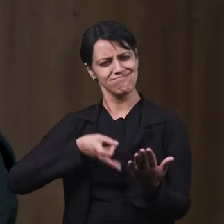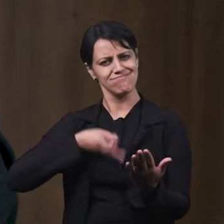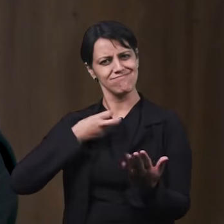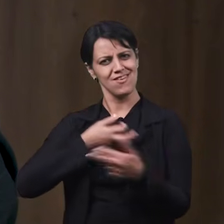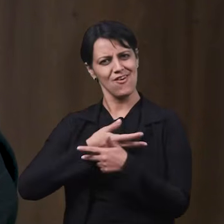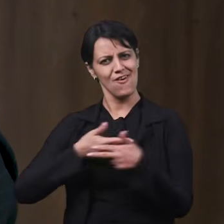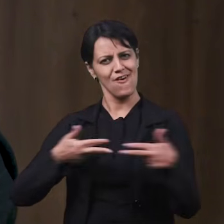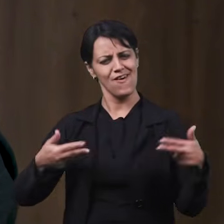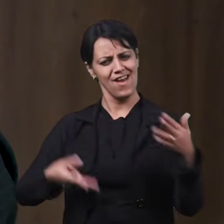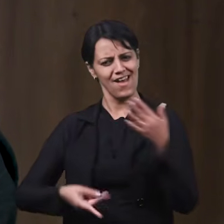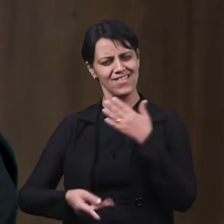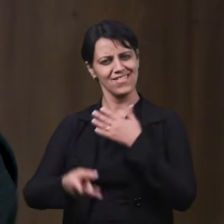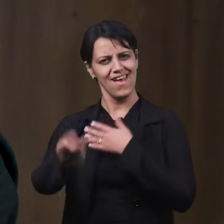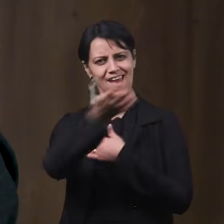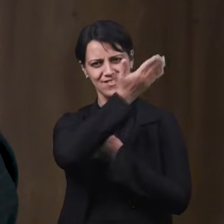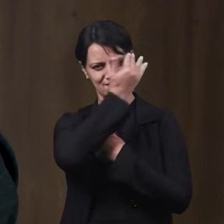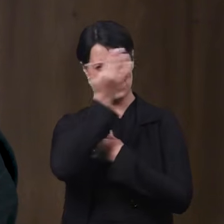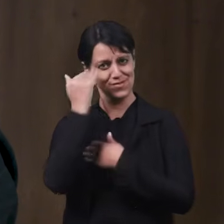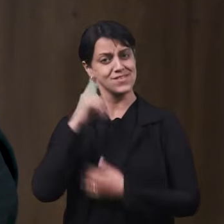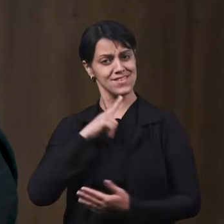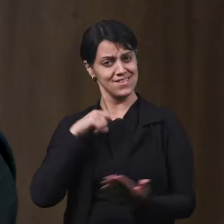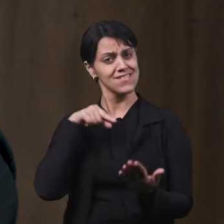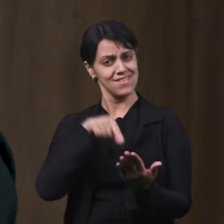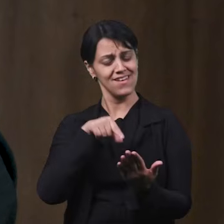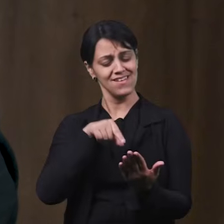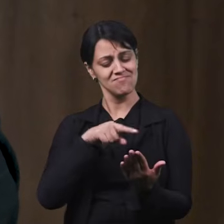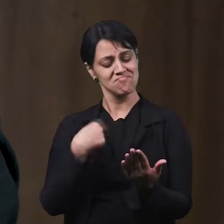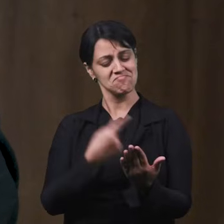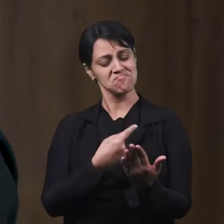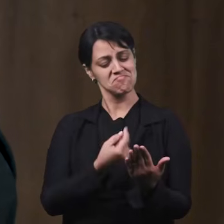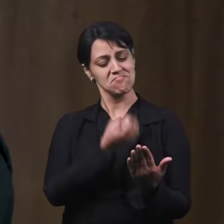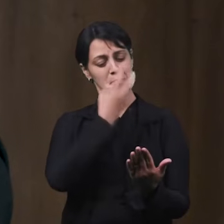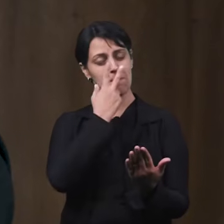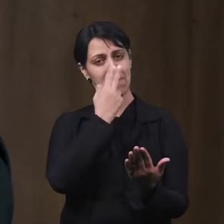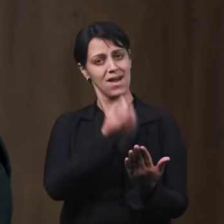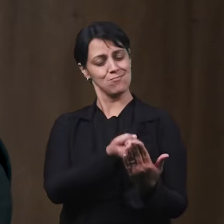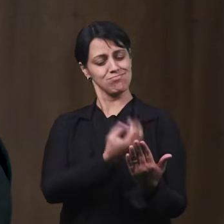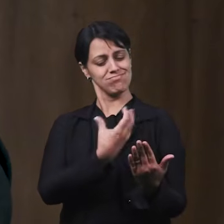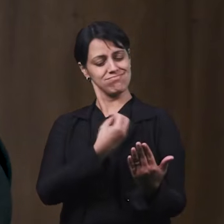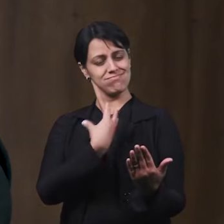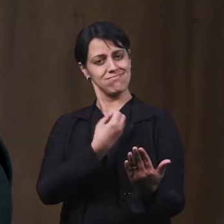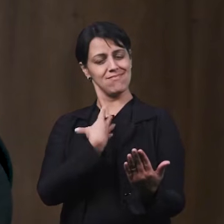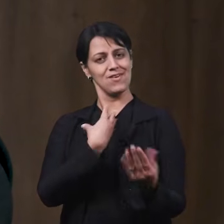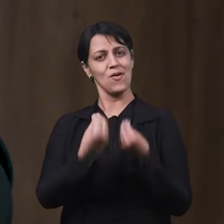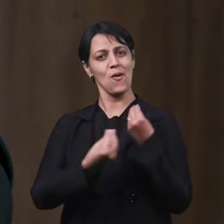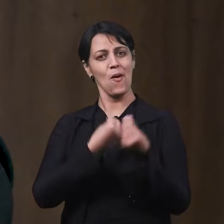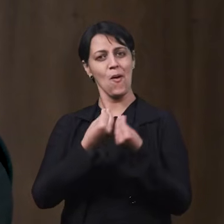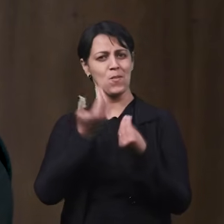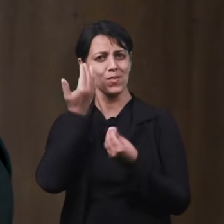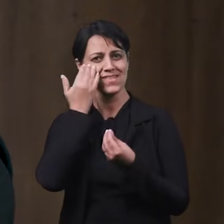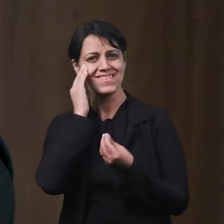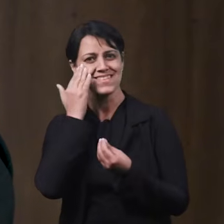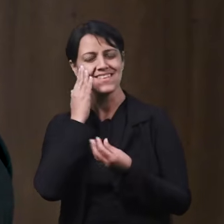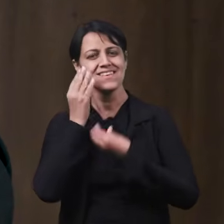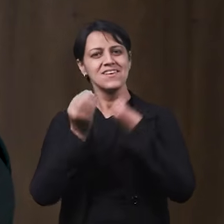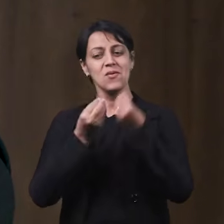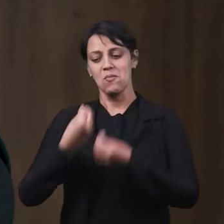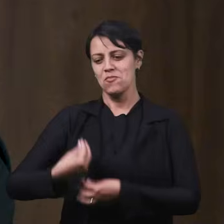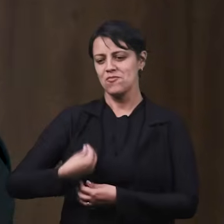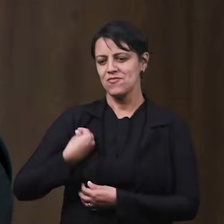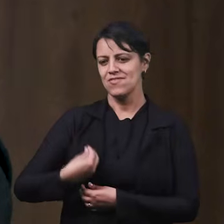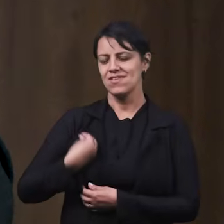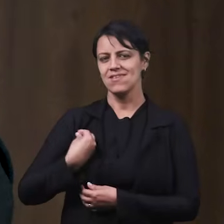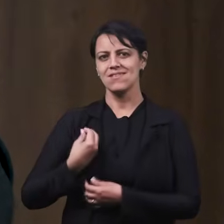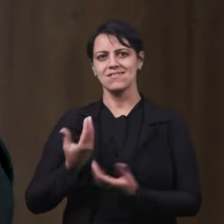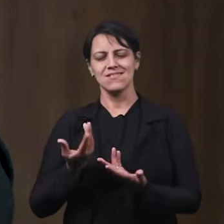princípios eternos de sabedoria, que nos ajuda a entender e saber como proceder, como agir